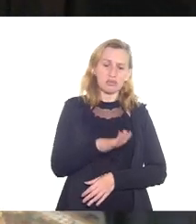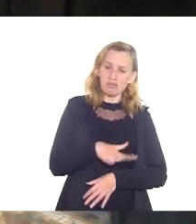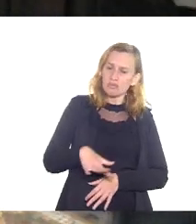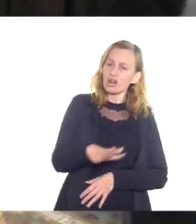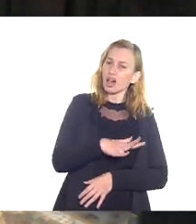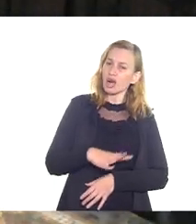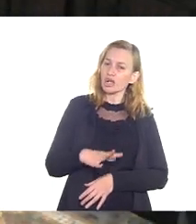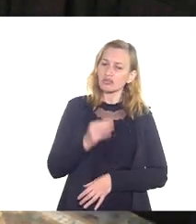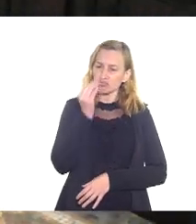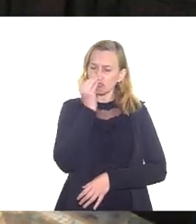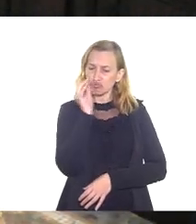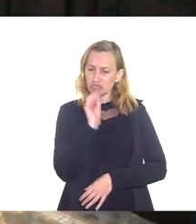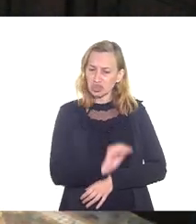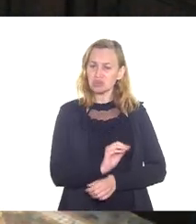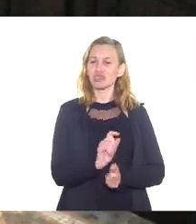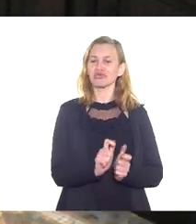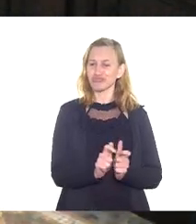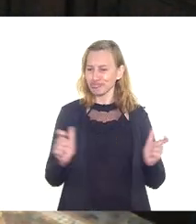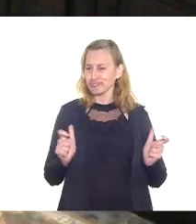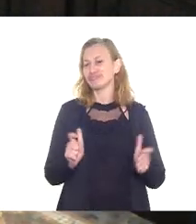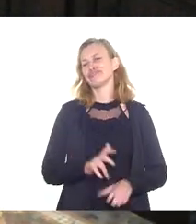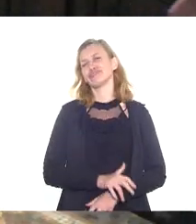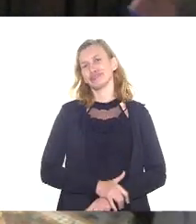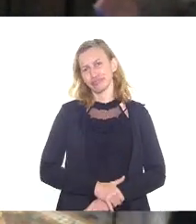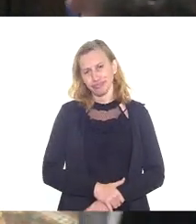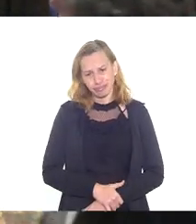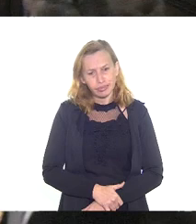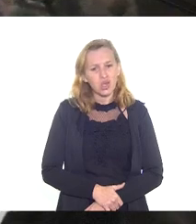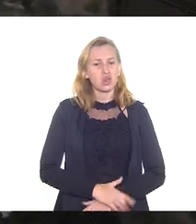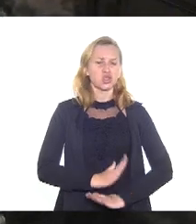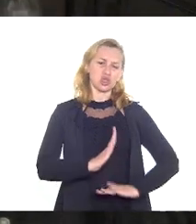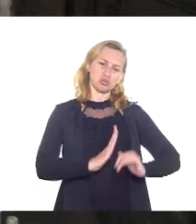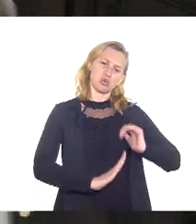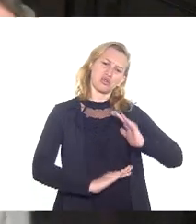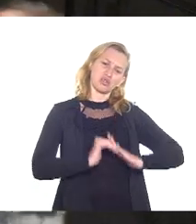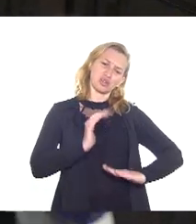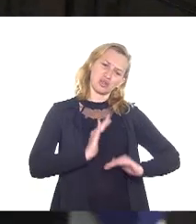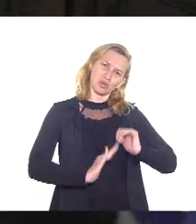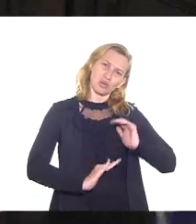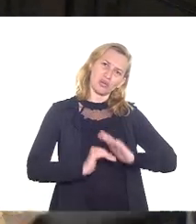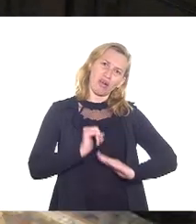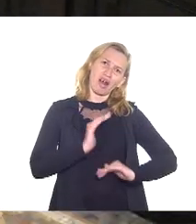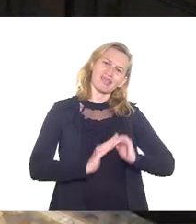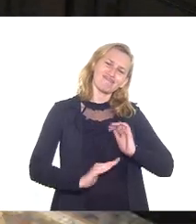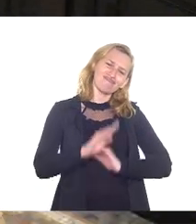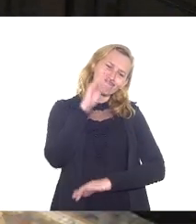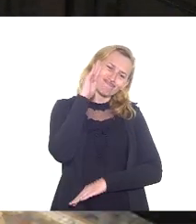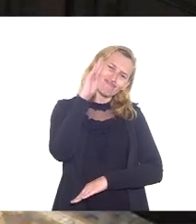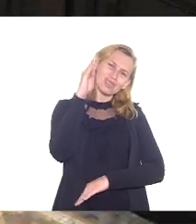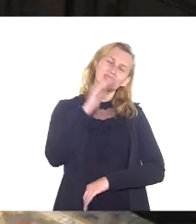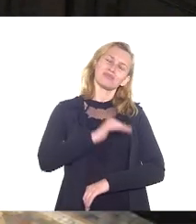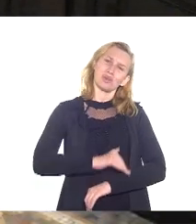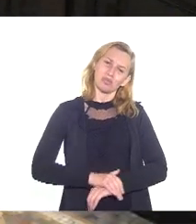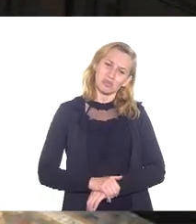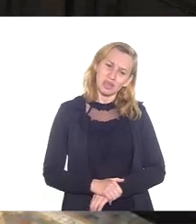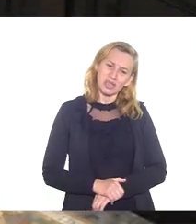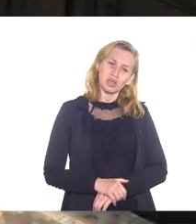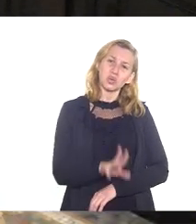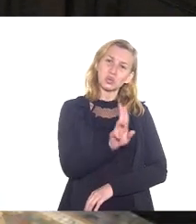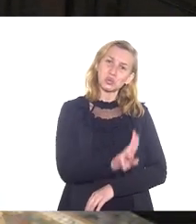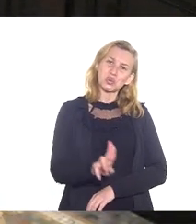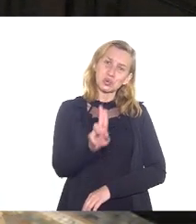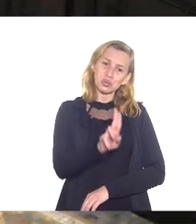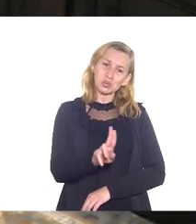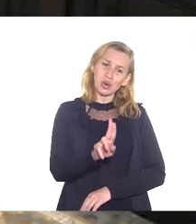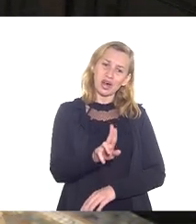são um descaso muito grande com os profissionais e principalmente com o usuário